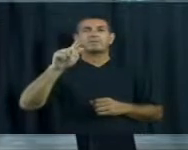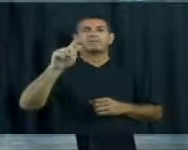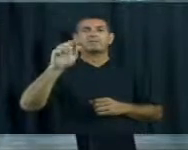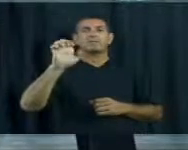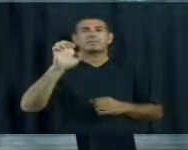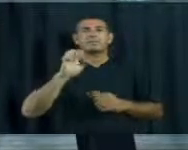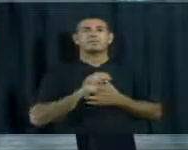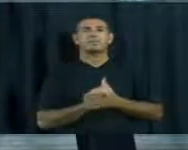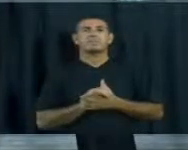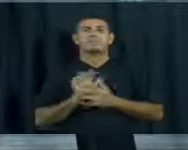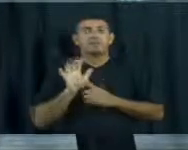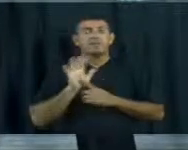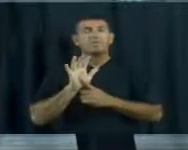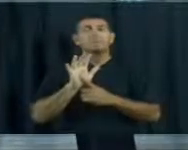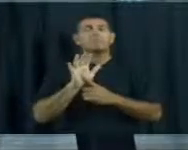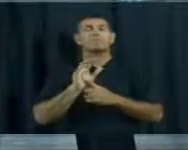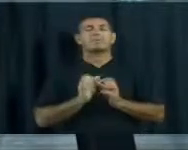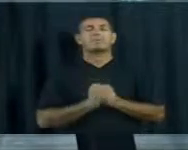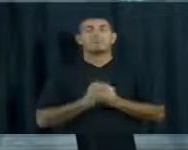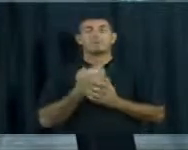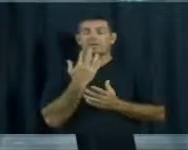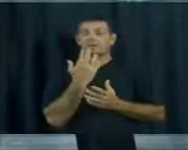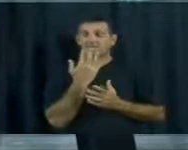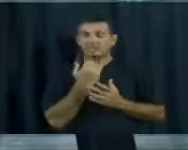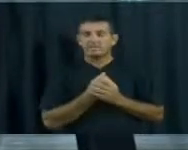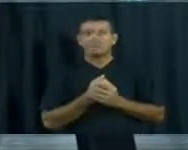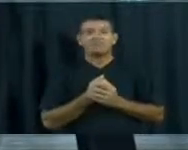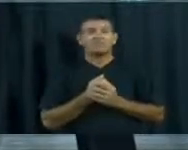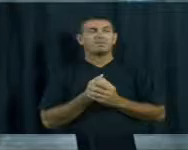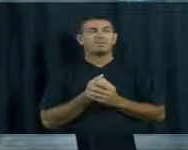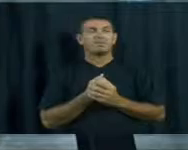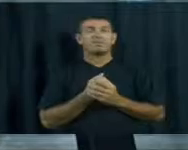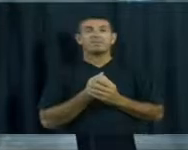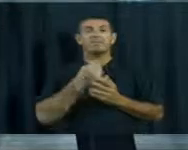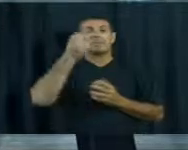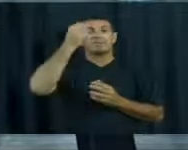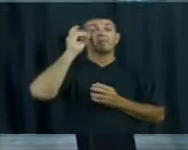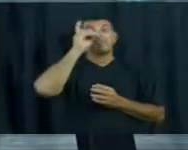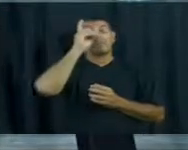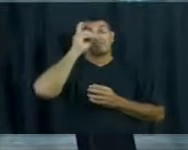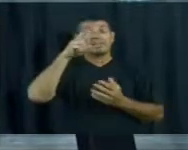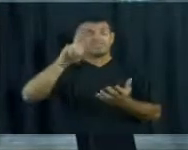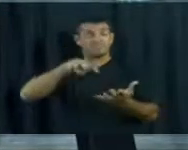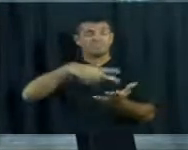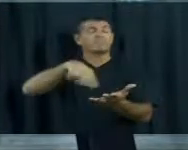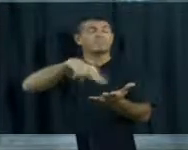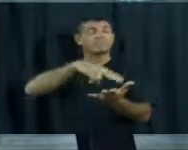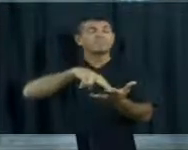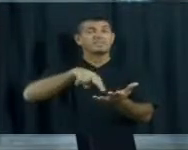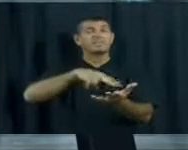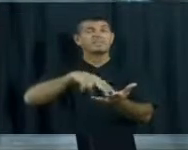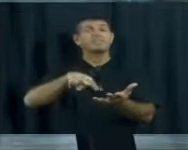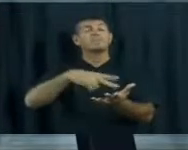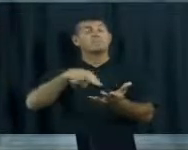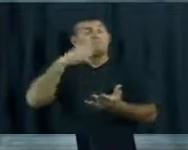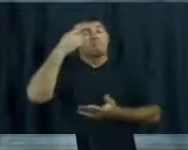lá. Mostra para mim o vídeo do carnaval que o prefeito está dançando, por favor. Vamos lá. Vamos mostrar o prefeito dançando, sambando ali na